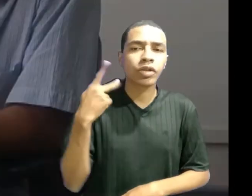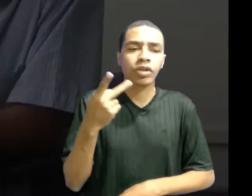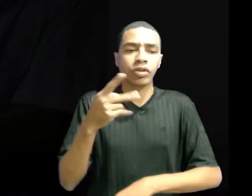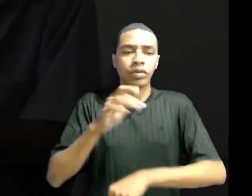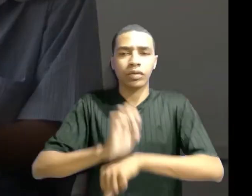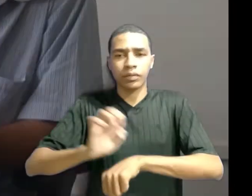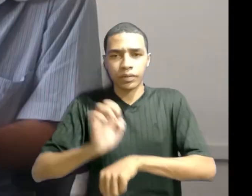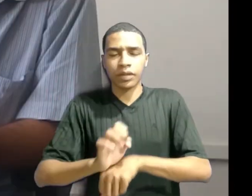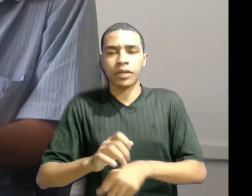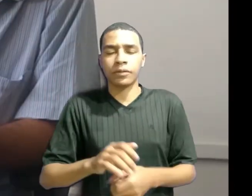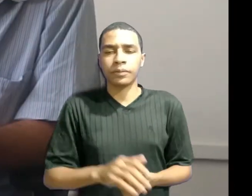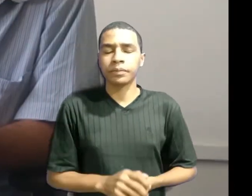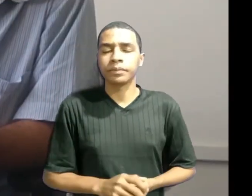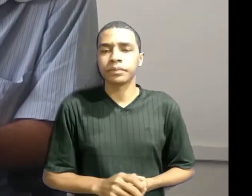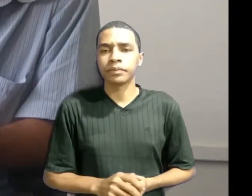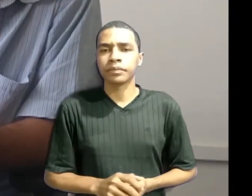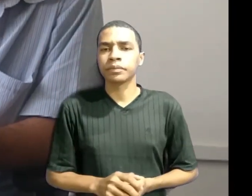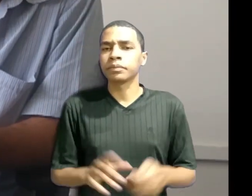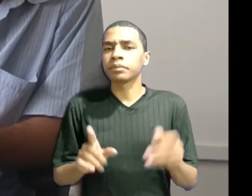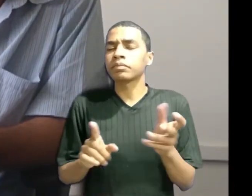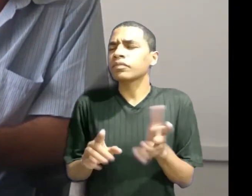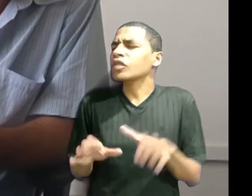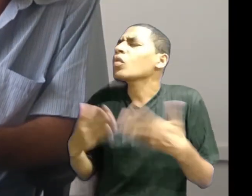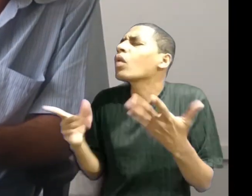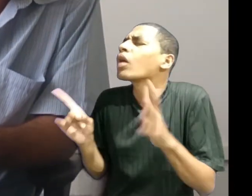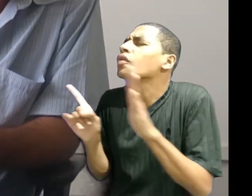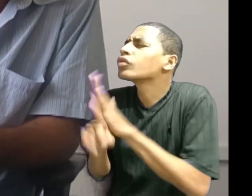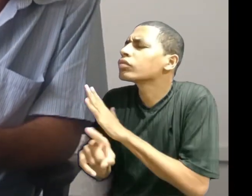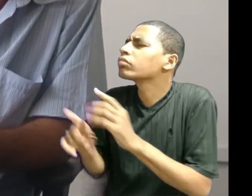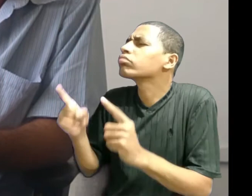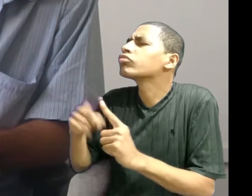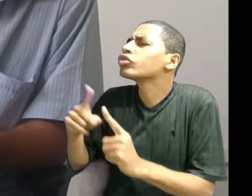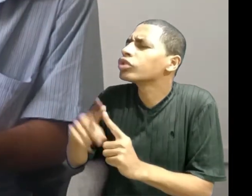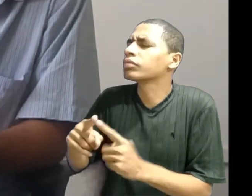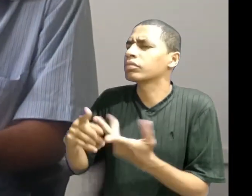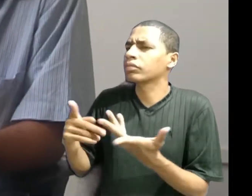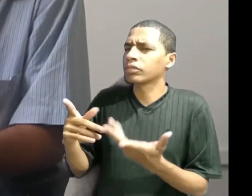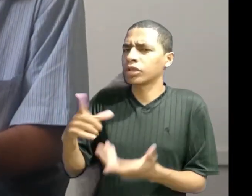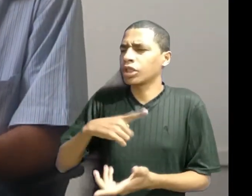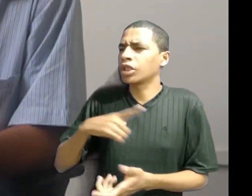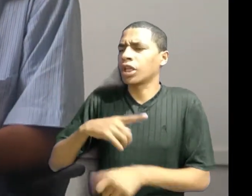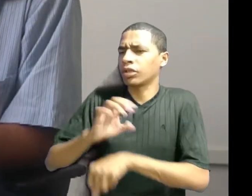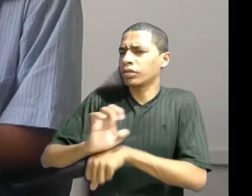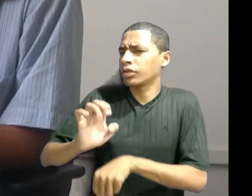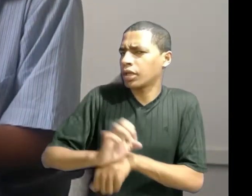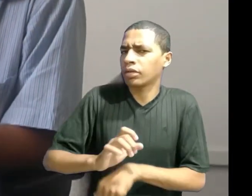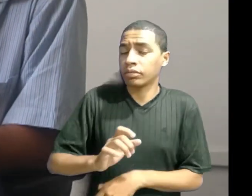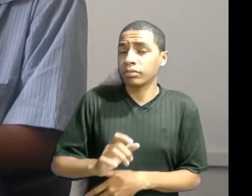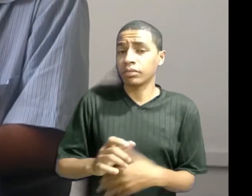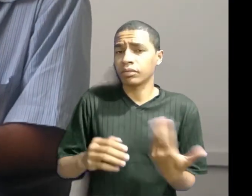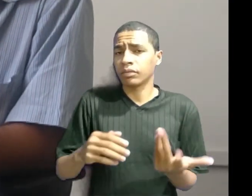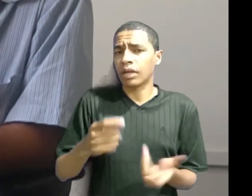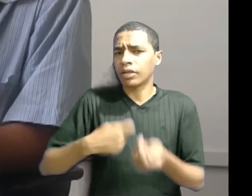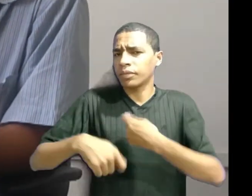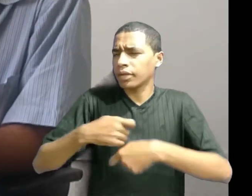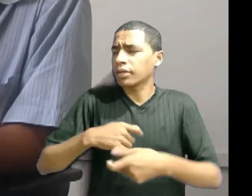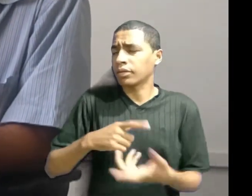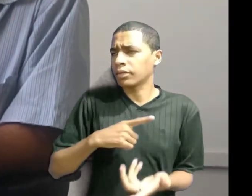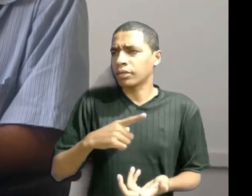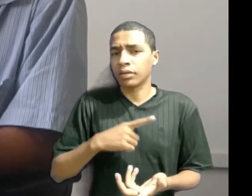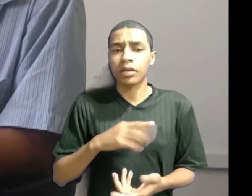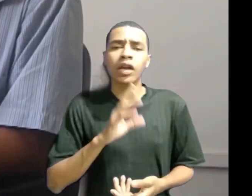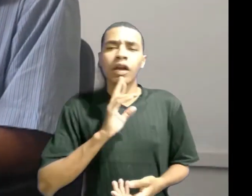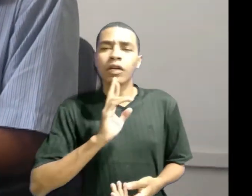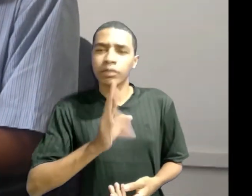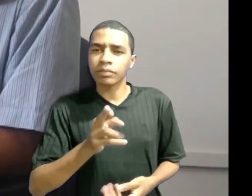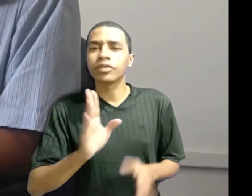Estado. E qual o tipo de dominação que mais se caracteriza o Estado moderno? O burocrático, né? Aquele que eu falei